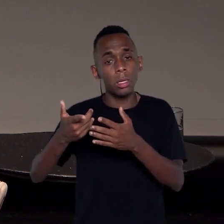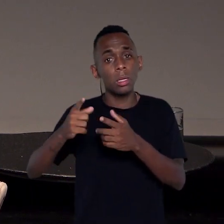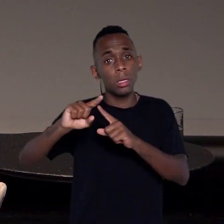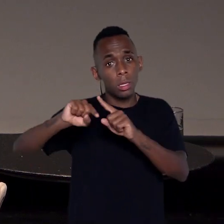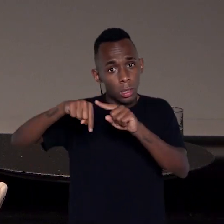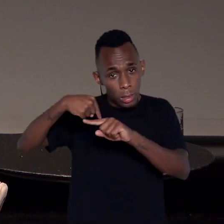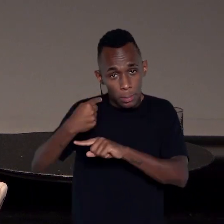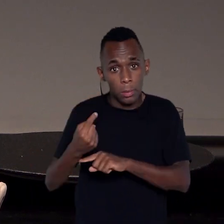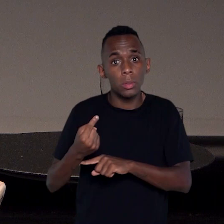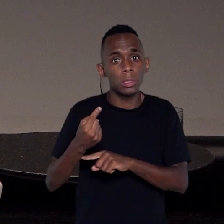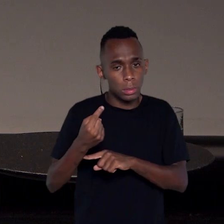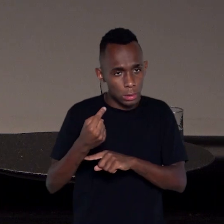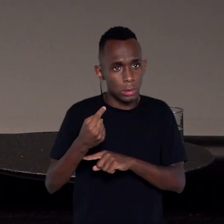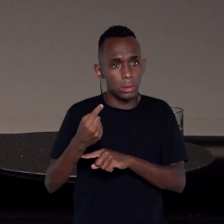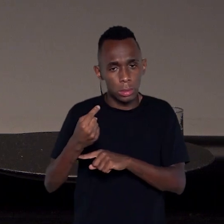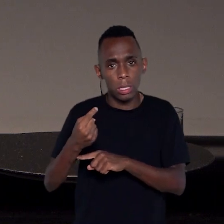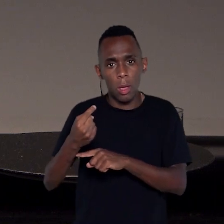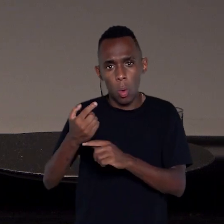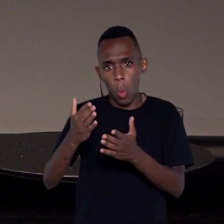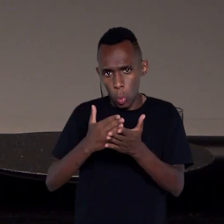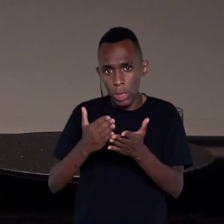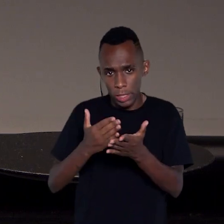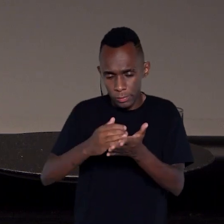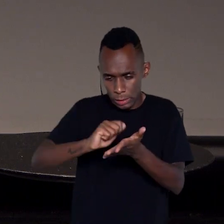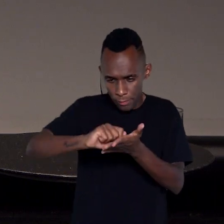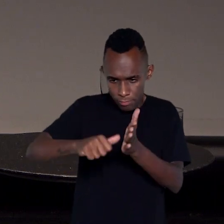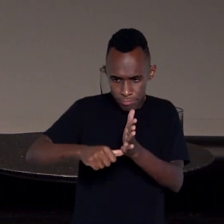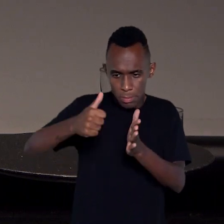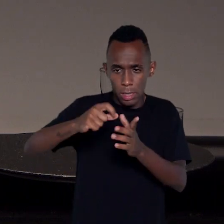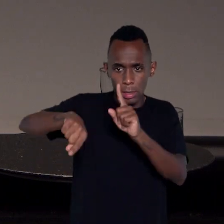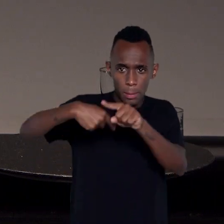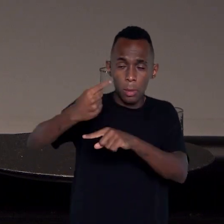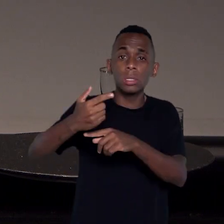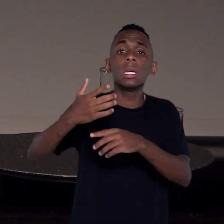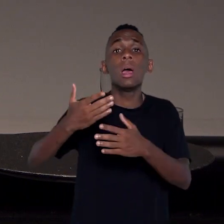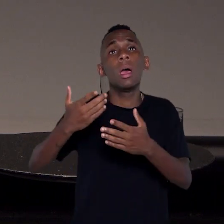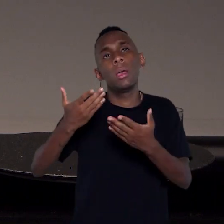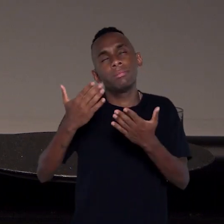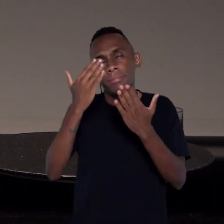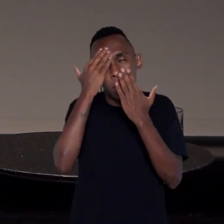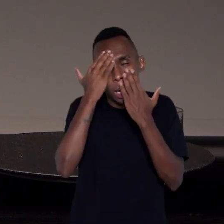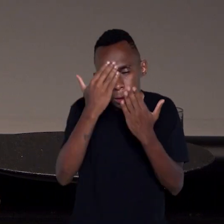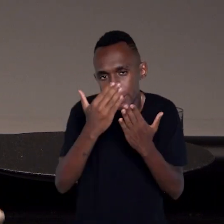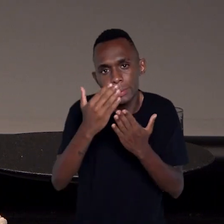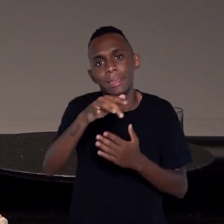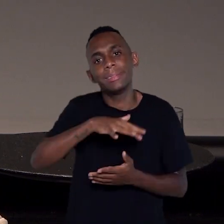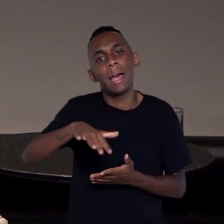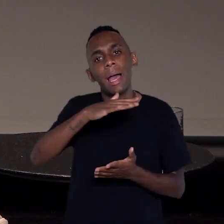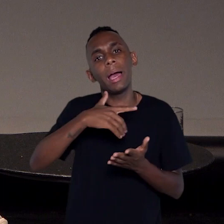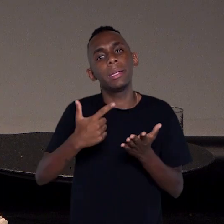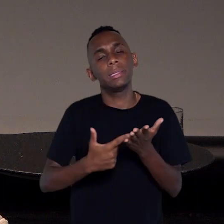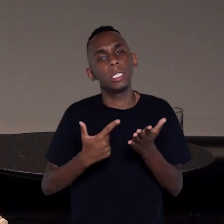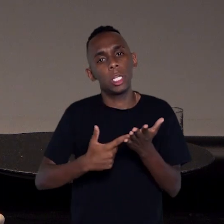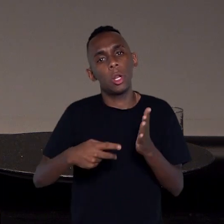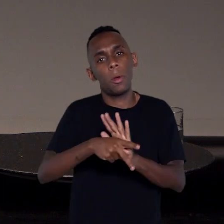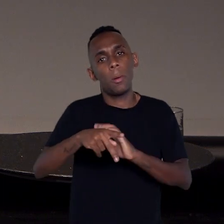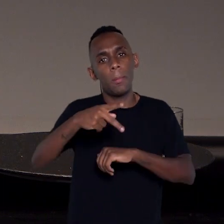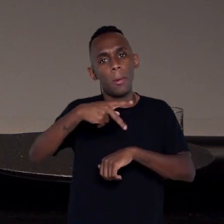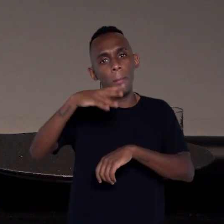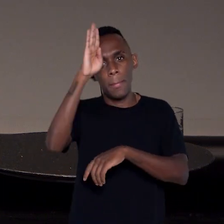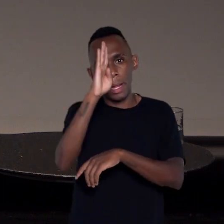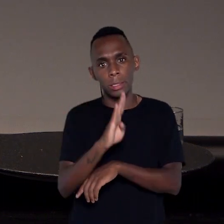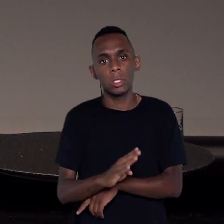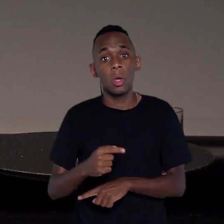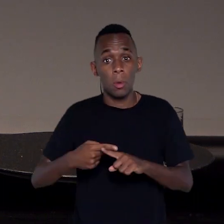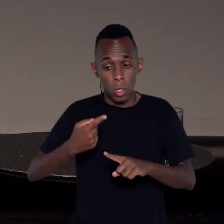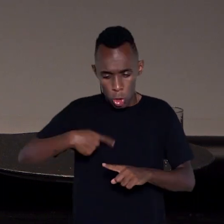repercussão que fez, e por sinal, faço um parênteses para agradecer em nome da literatura brasileira, porque nós